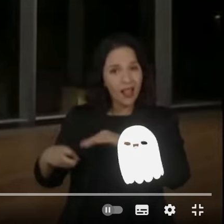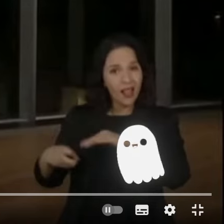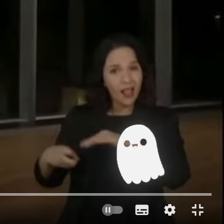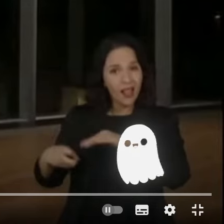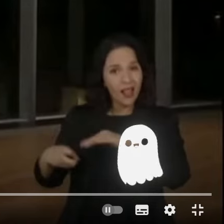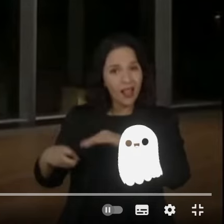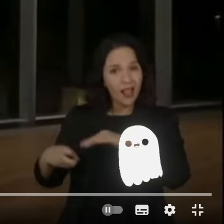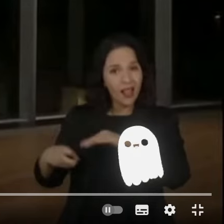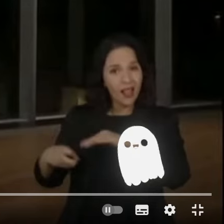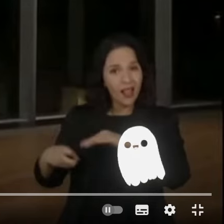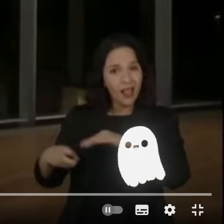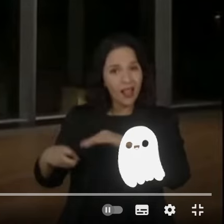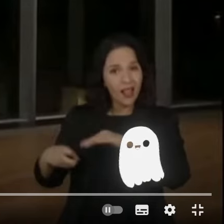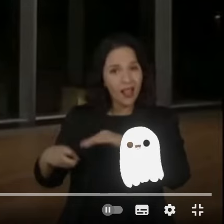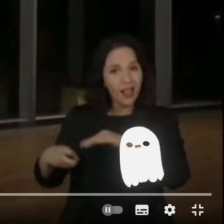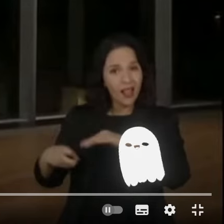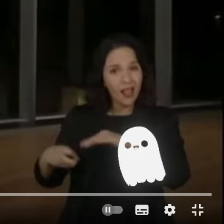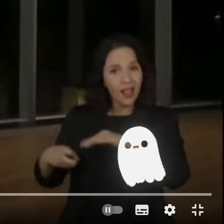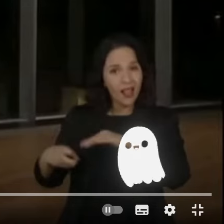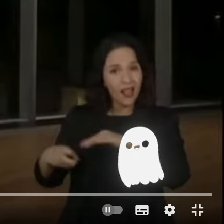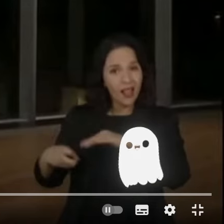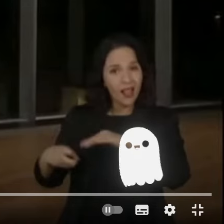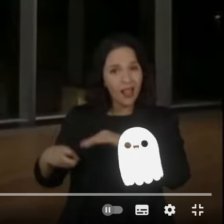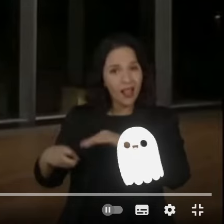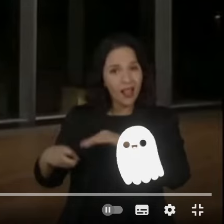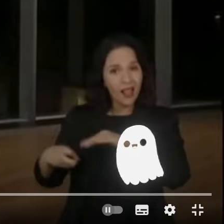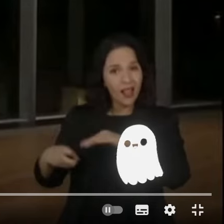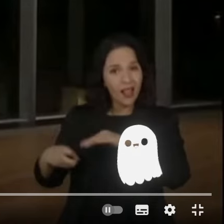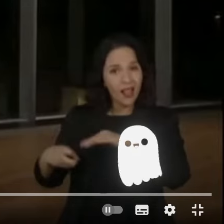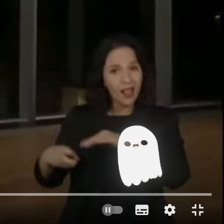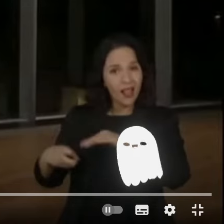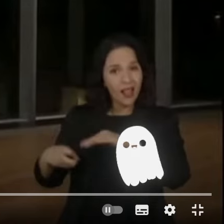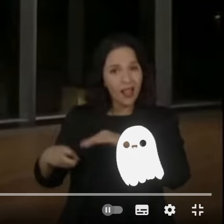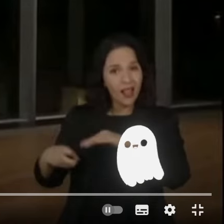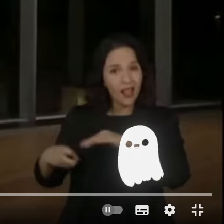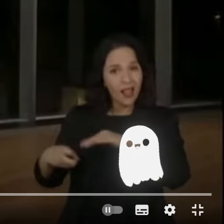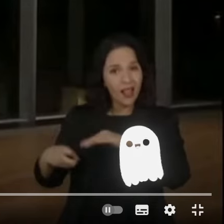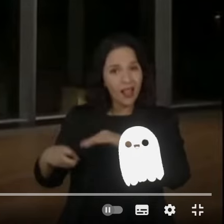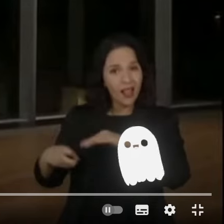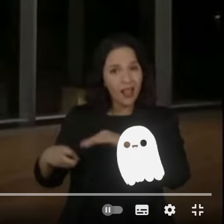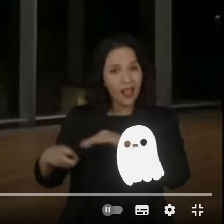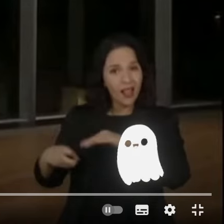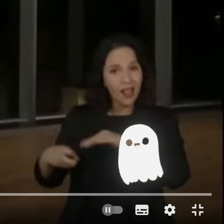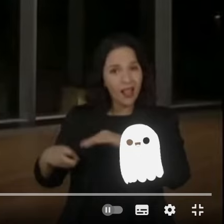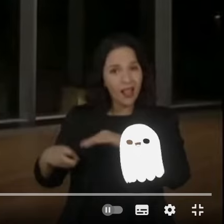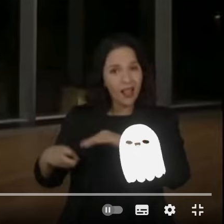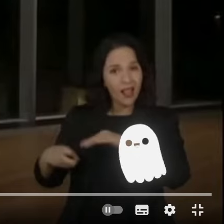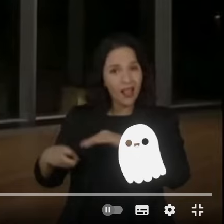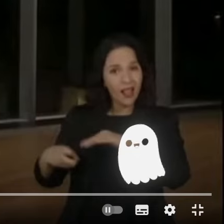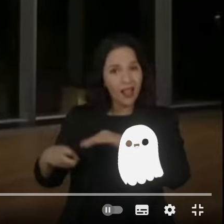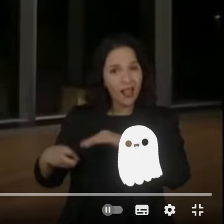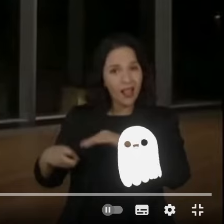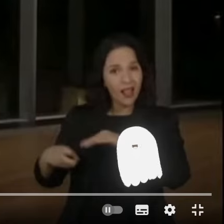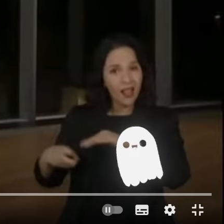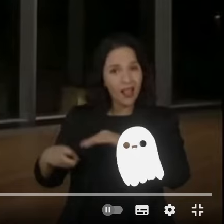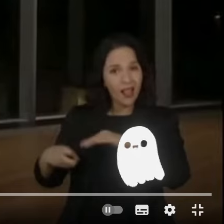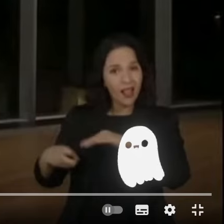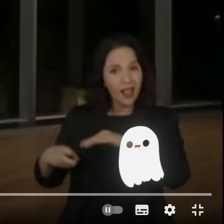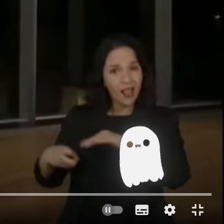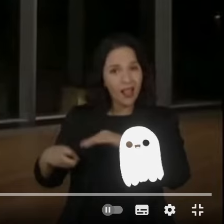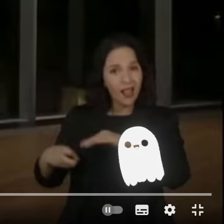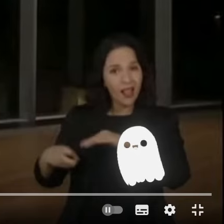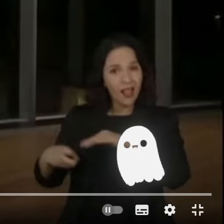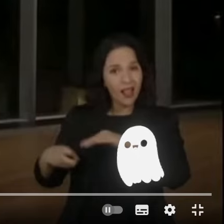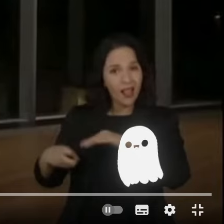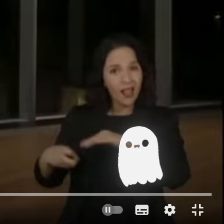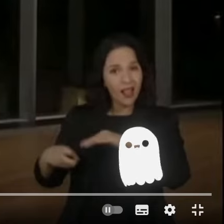Bel, eu sou intérprete de Libras. E é muito louco ver que a mulher ali, a intérprete, ela permaneceu sã,